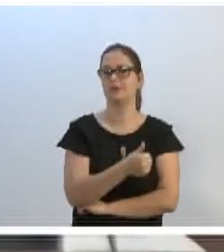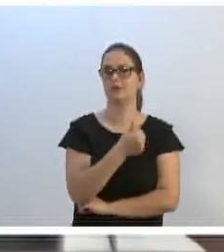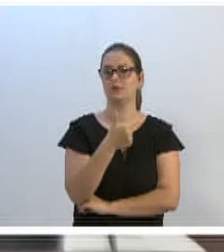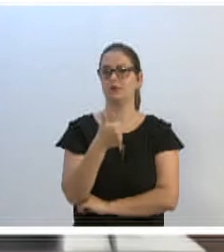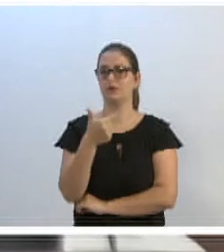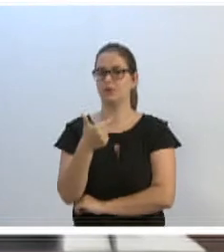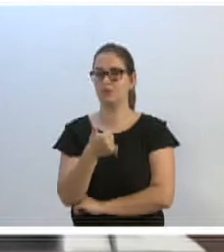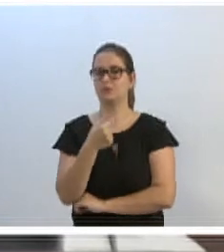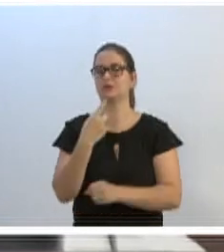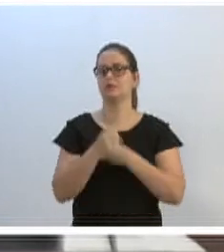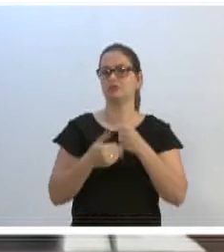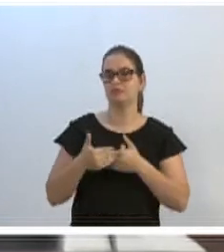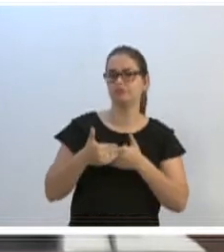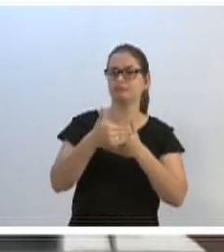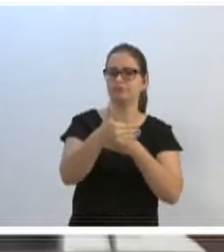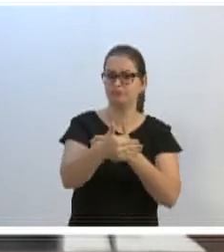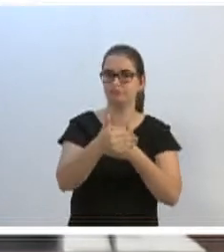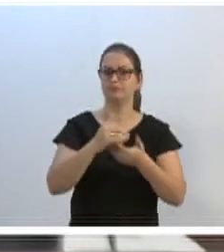112/2018